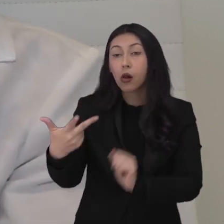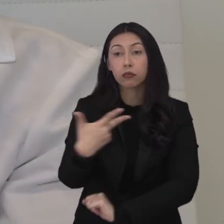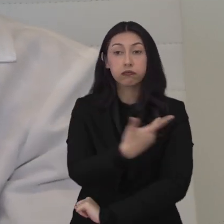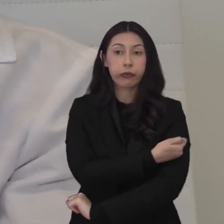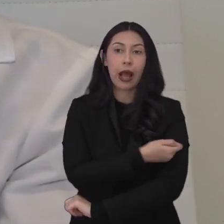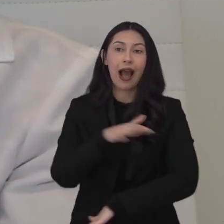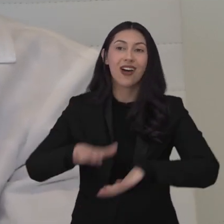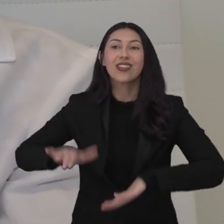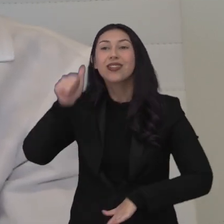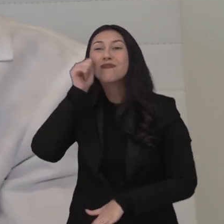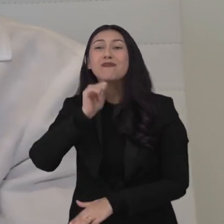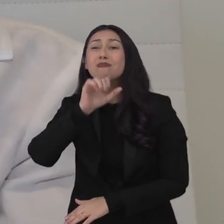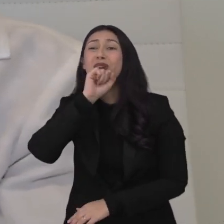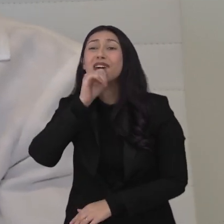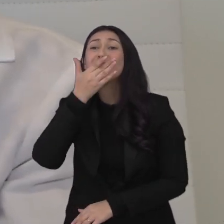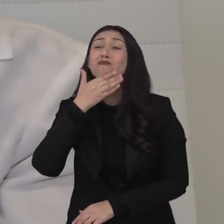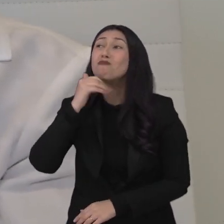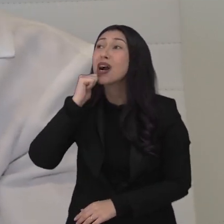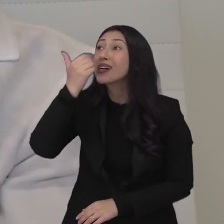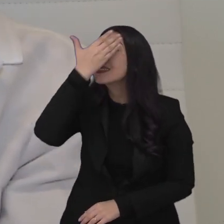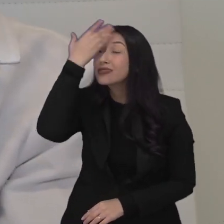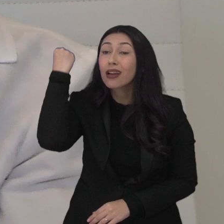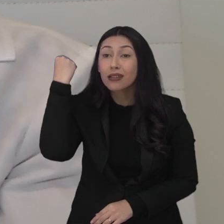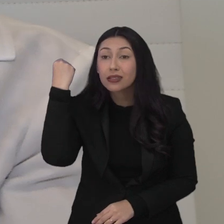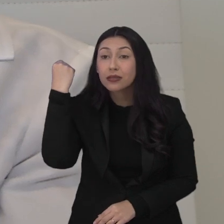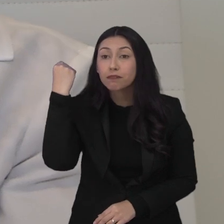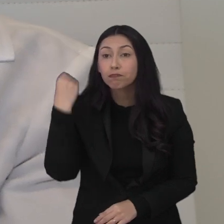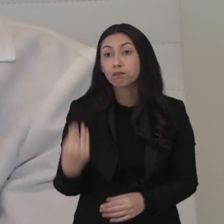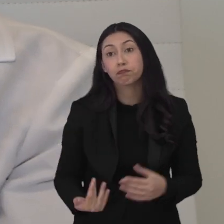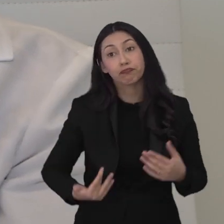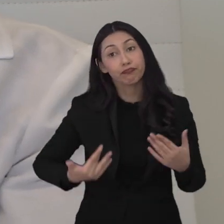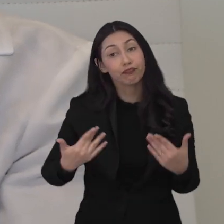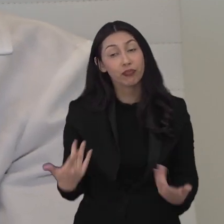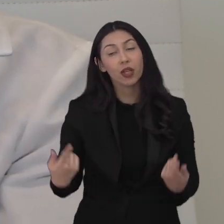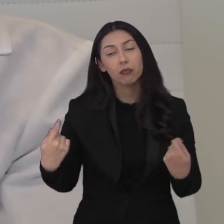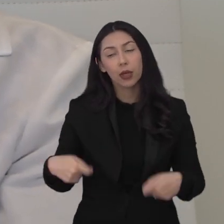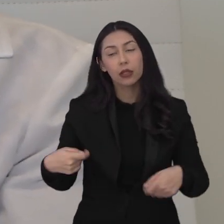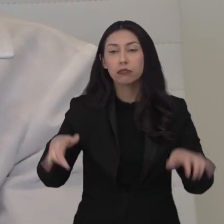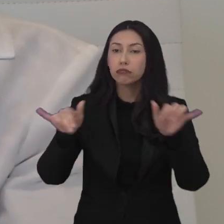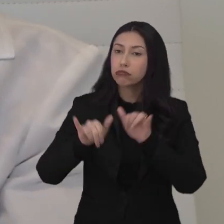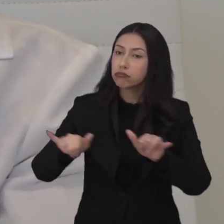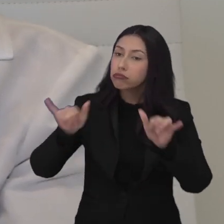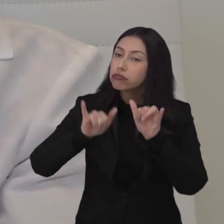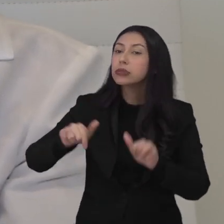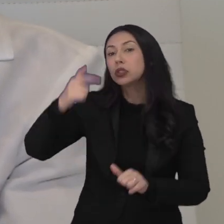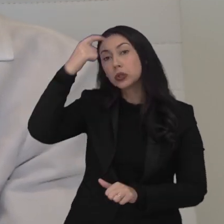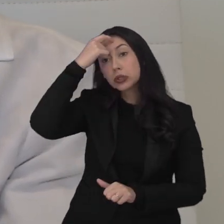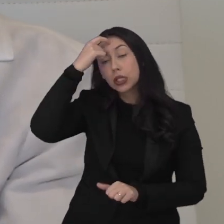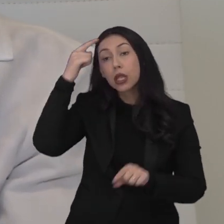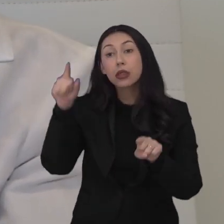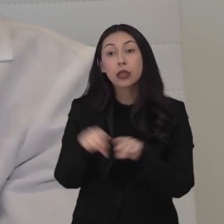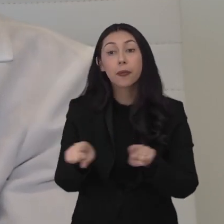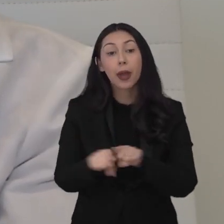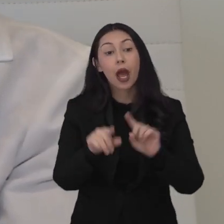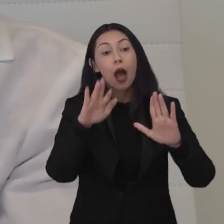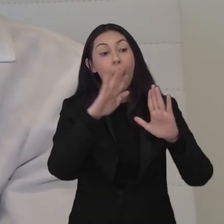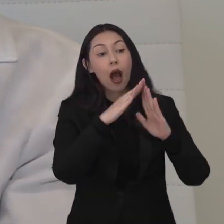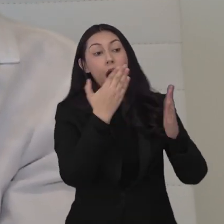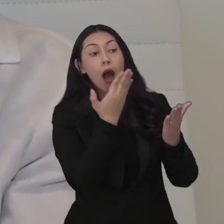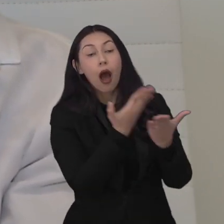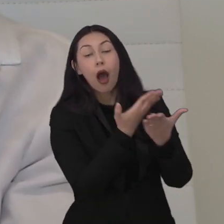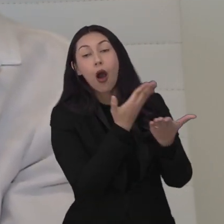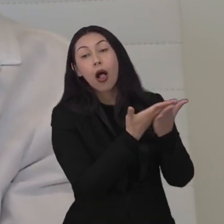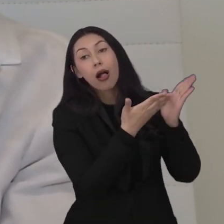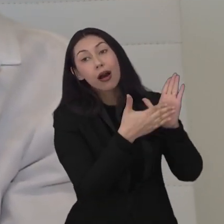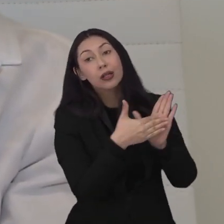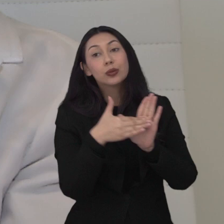vacinas Então os pais muitos pais acabam se perdendo Então essa conscientização dos da escola